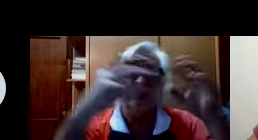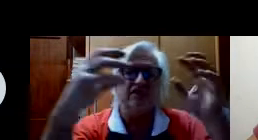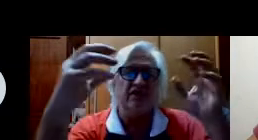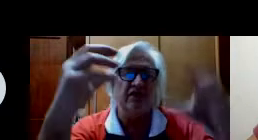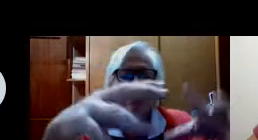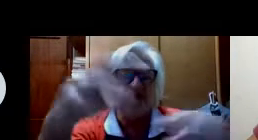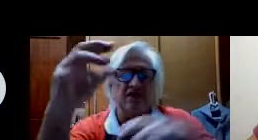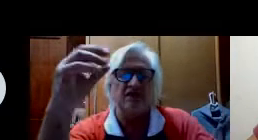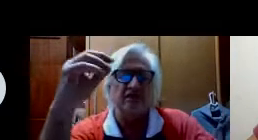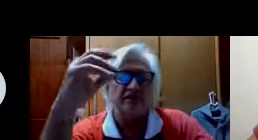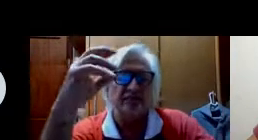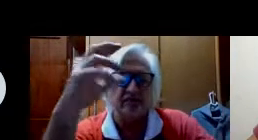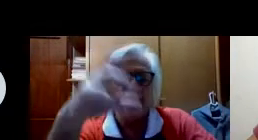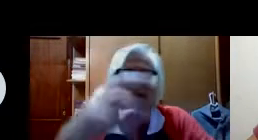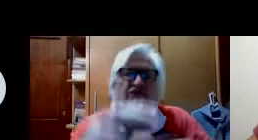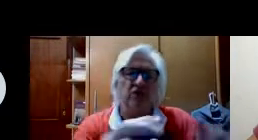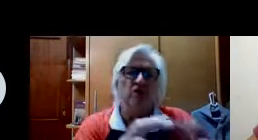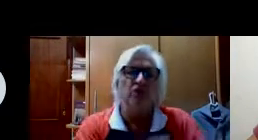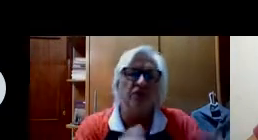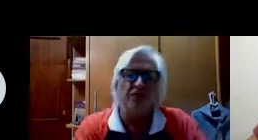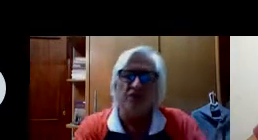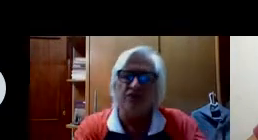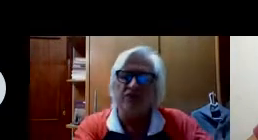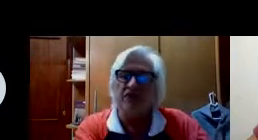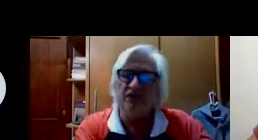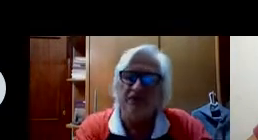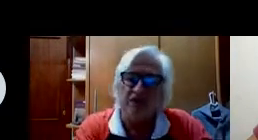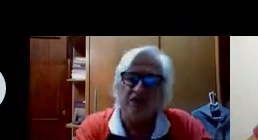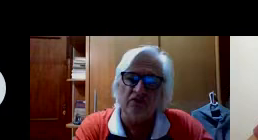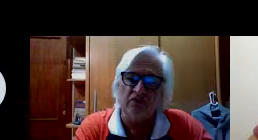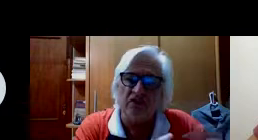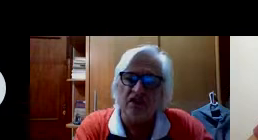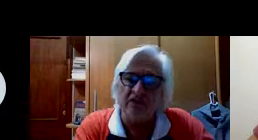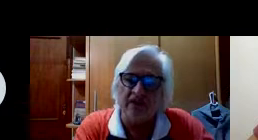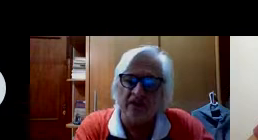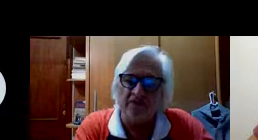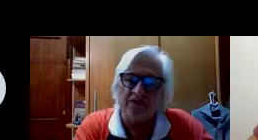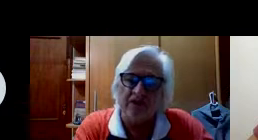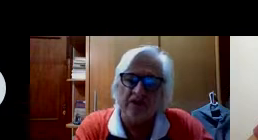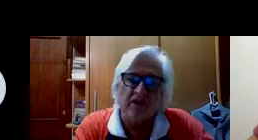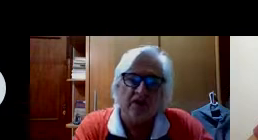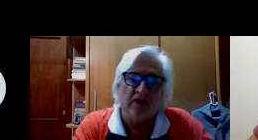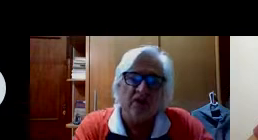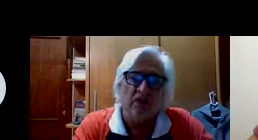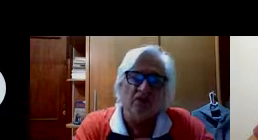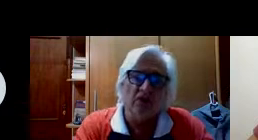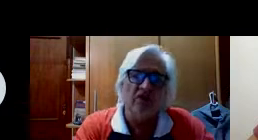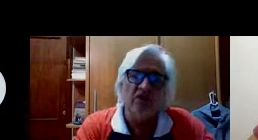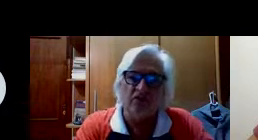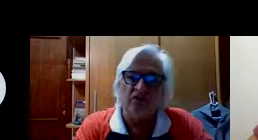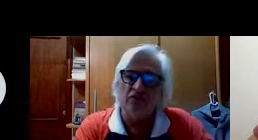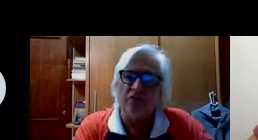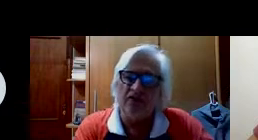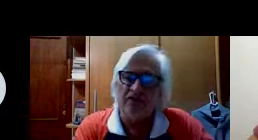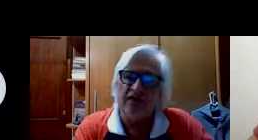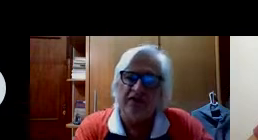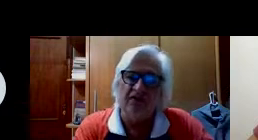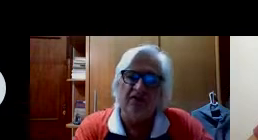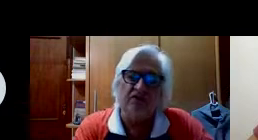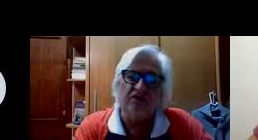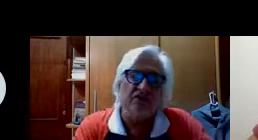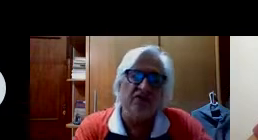falha a memória, tem 26. Então, o número de prótons é que define o que é o material. O número de nêutrons